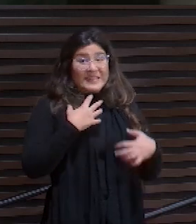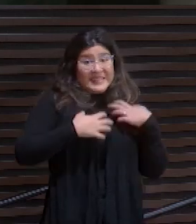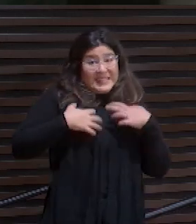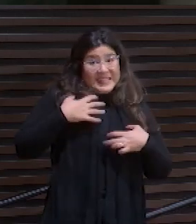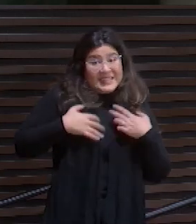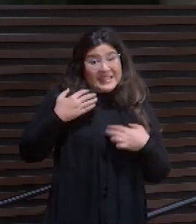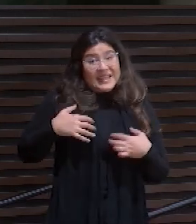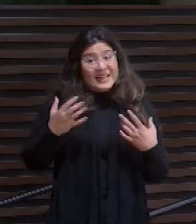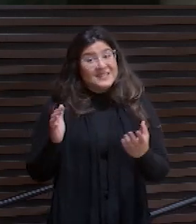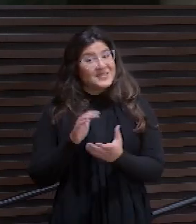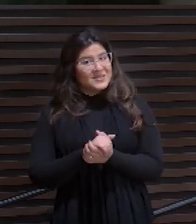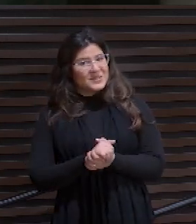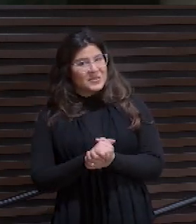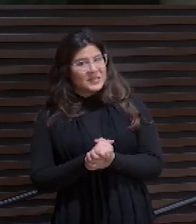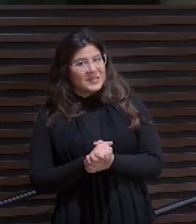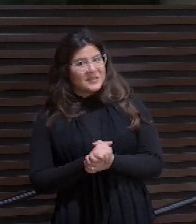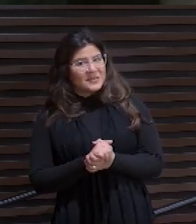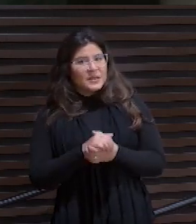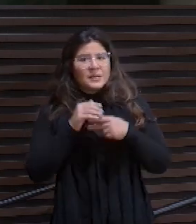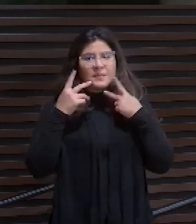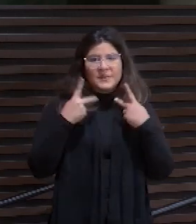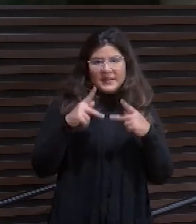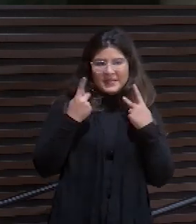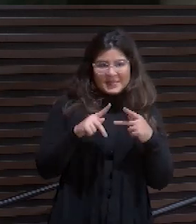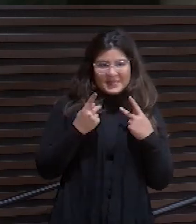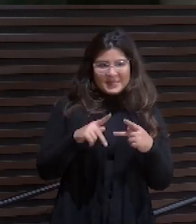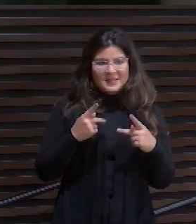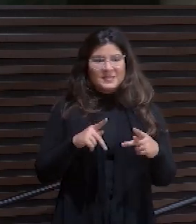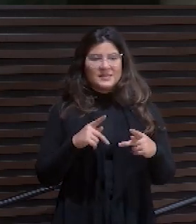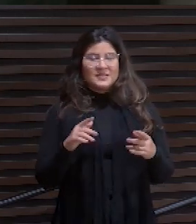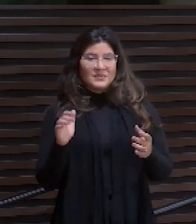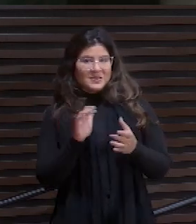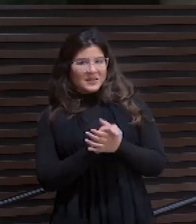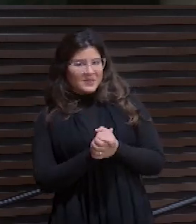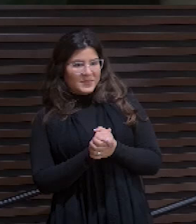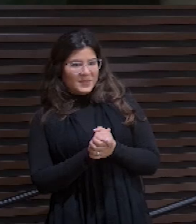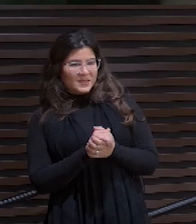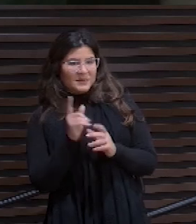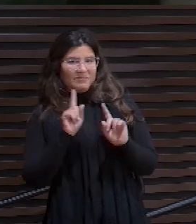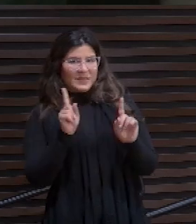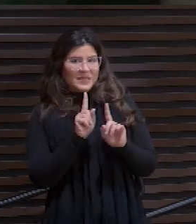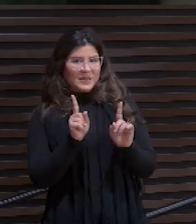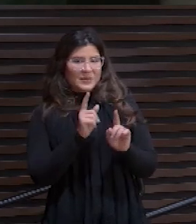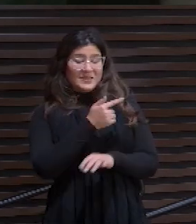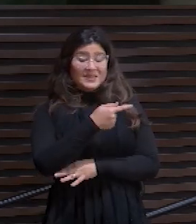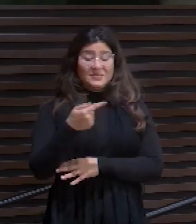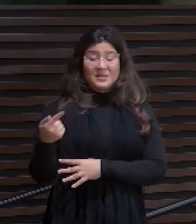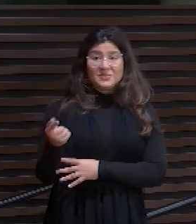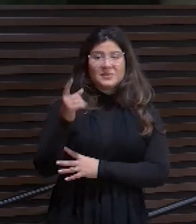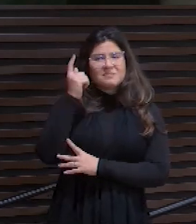ser ministrado lá pelo pastor, para quem vai fazer o casamento. A gente fica a semana inteira pensando na comida.